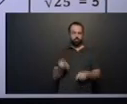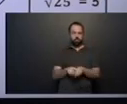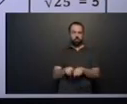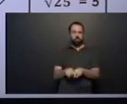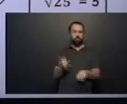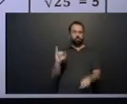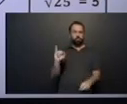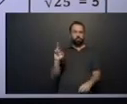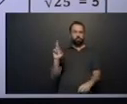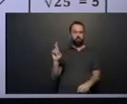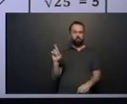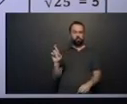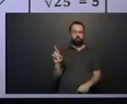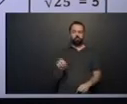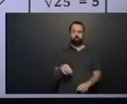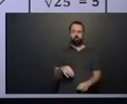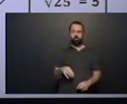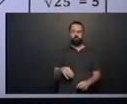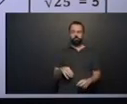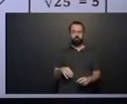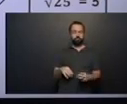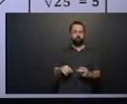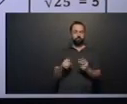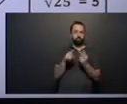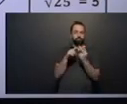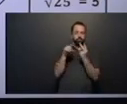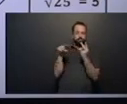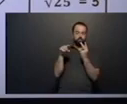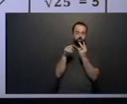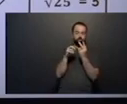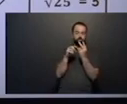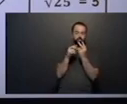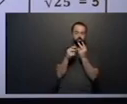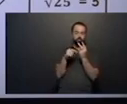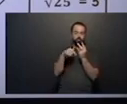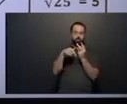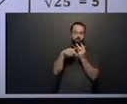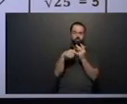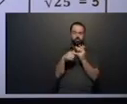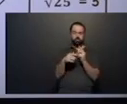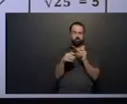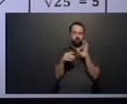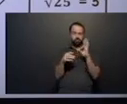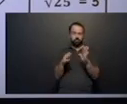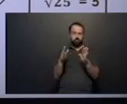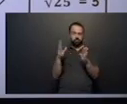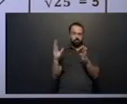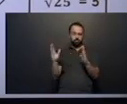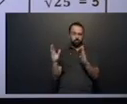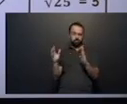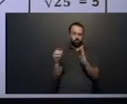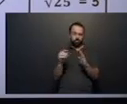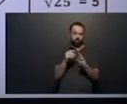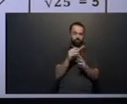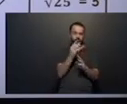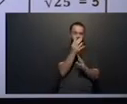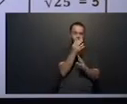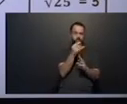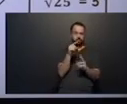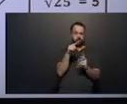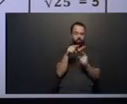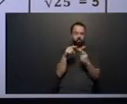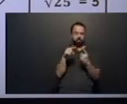números irracionais. A raiz quadrada de 7, ela está entre a raiz quadrada de